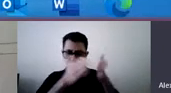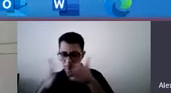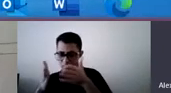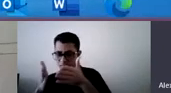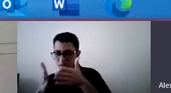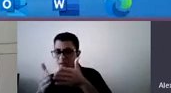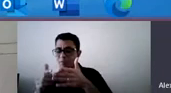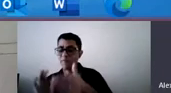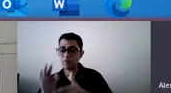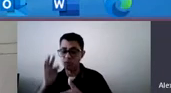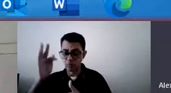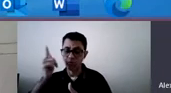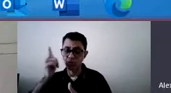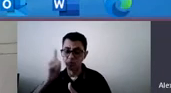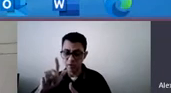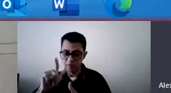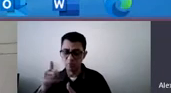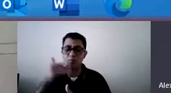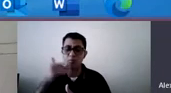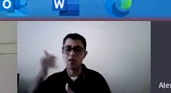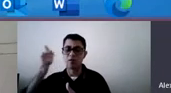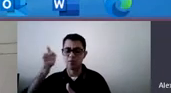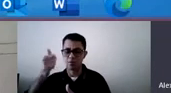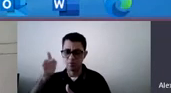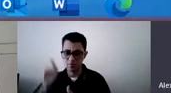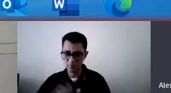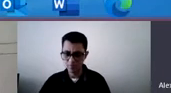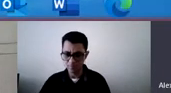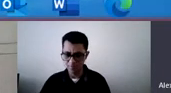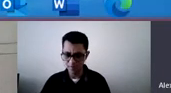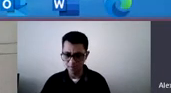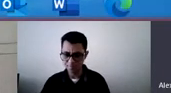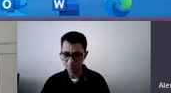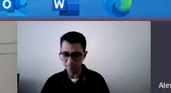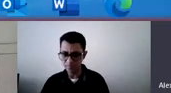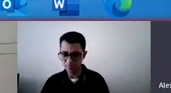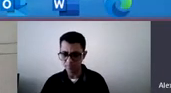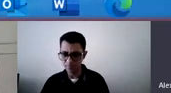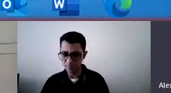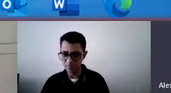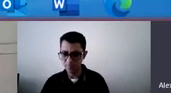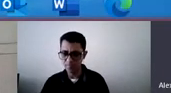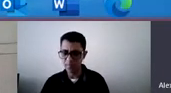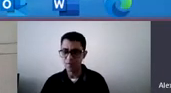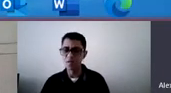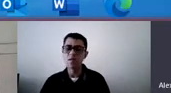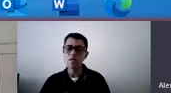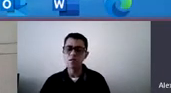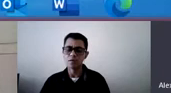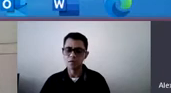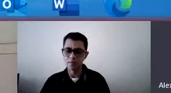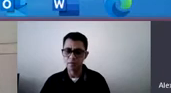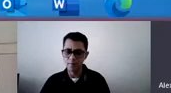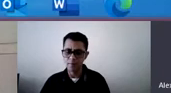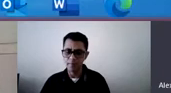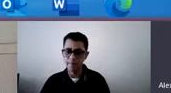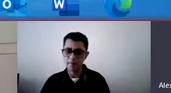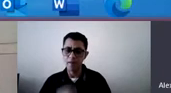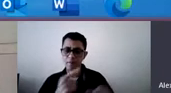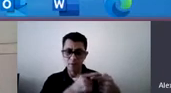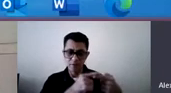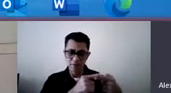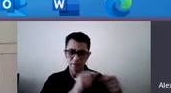vislumbrando que a gente vai ter que viver. E assim, não vai ser a realidade passada, né? Vai ser uma nova realidade, porque vai